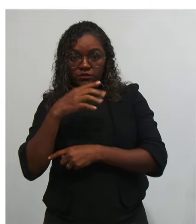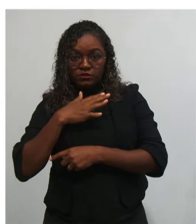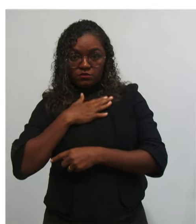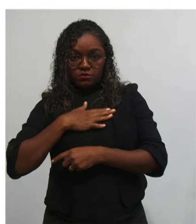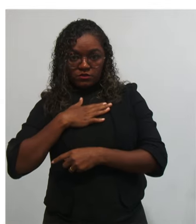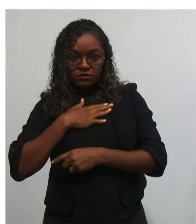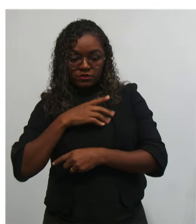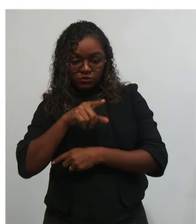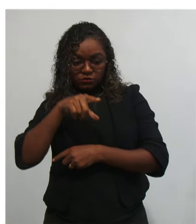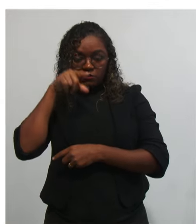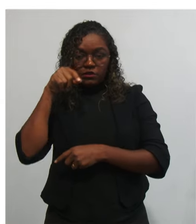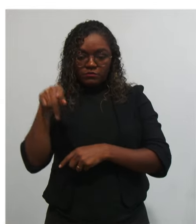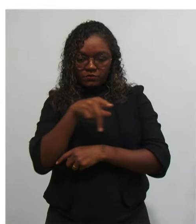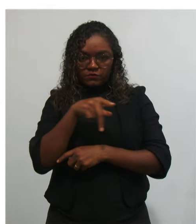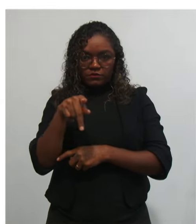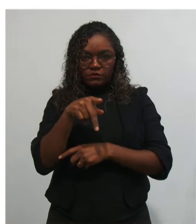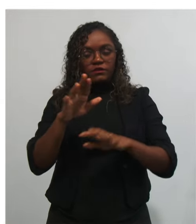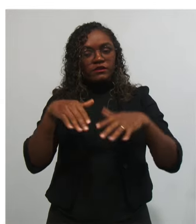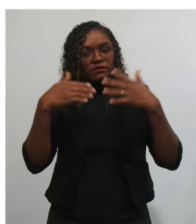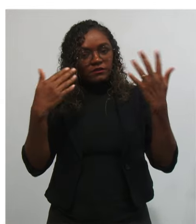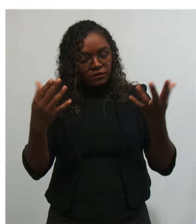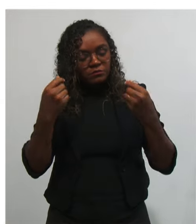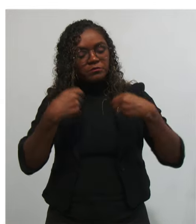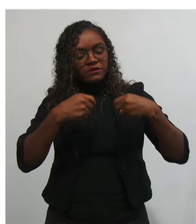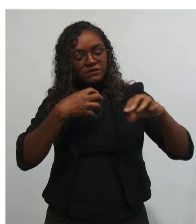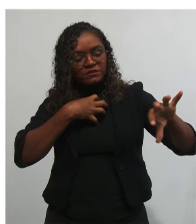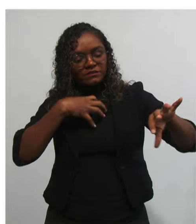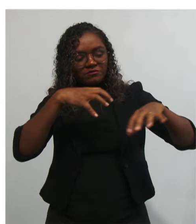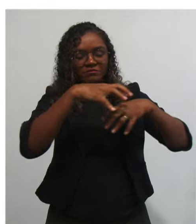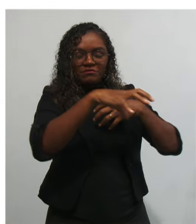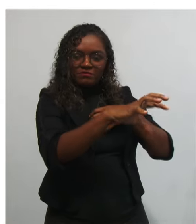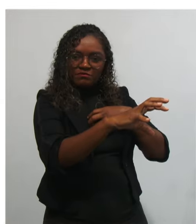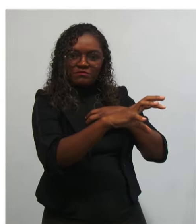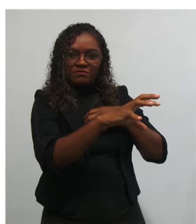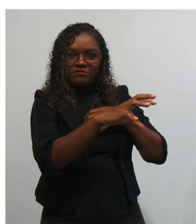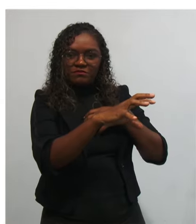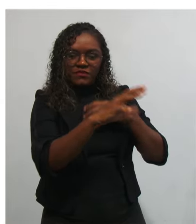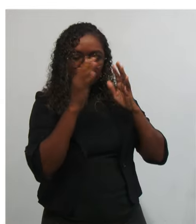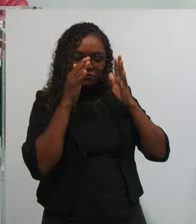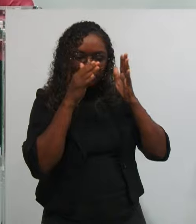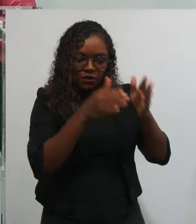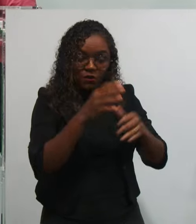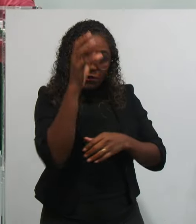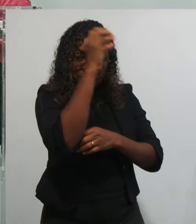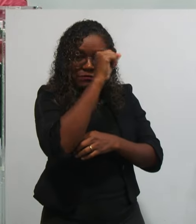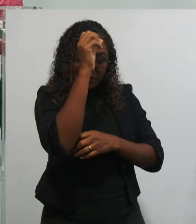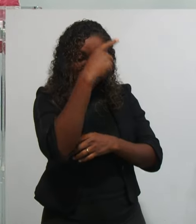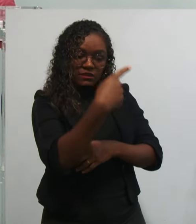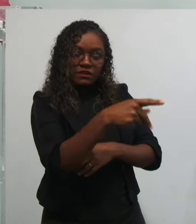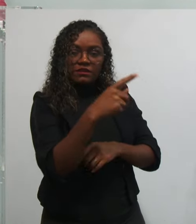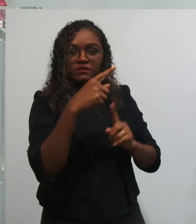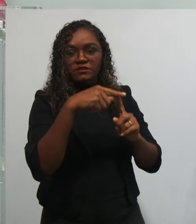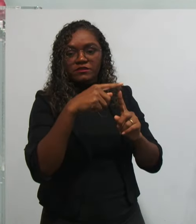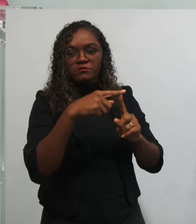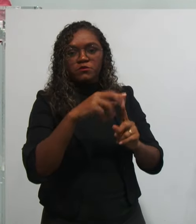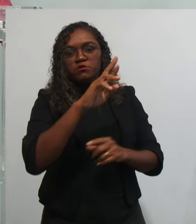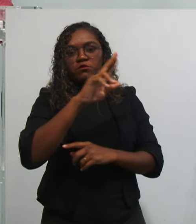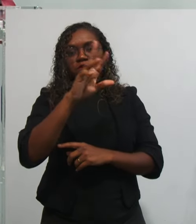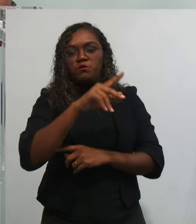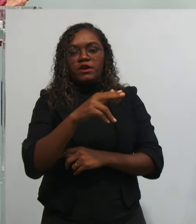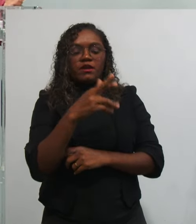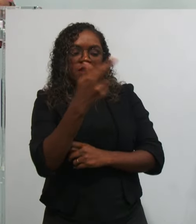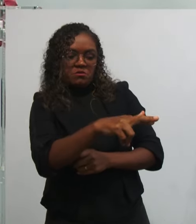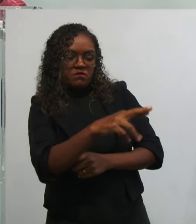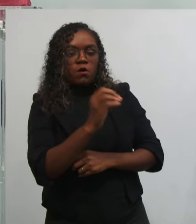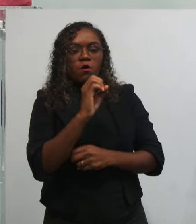professor ser professora que o seu coração esteja ali e o seu foco seja a aprendizagem do seu aluno não seja eh